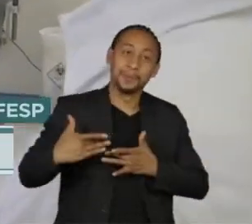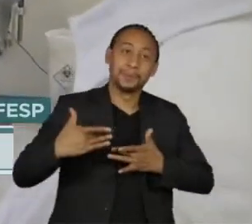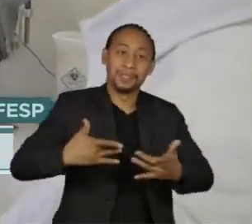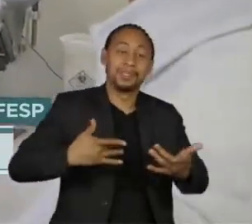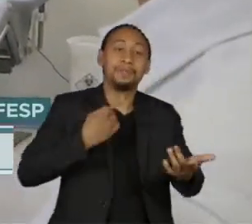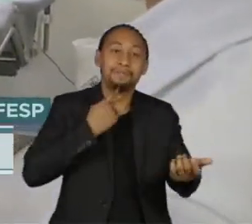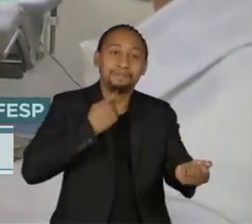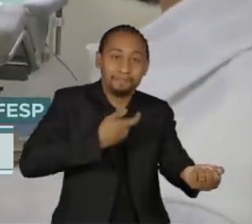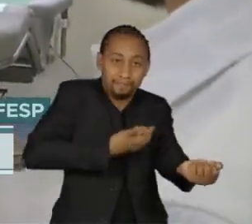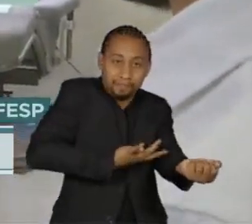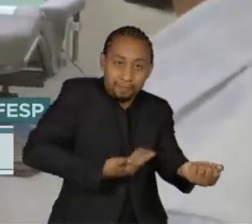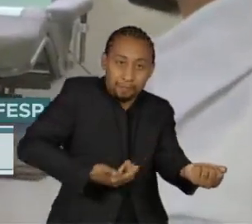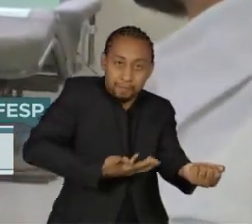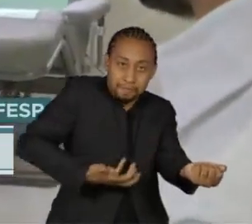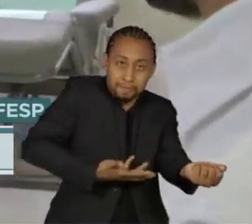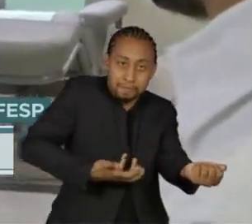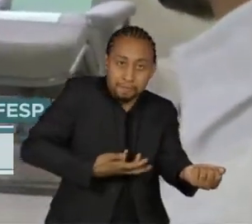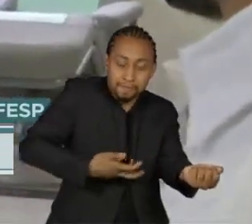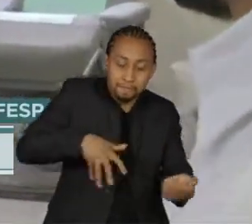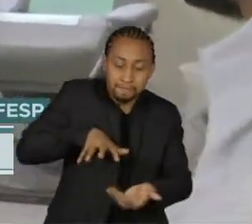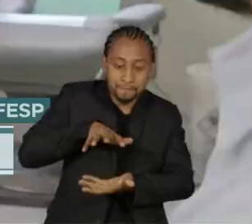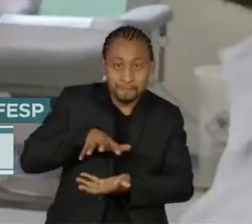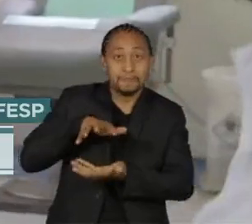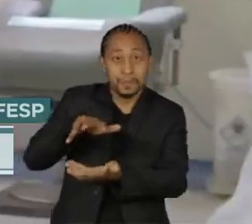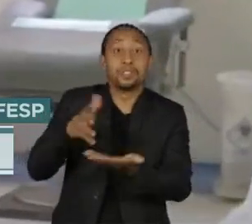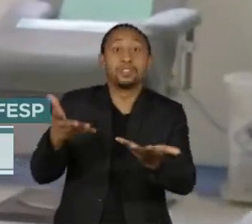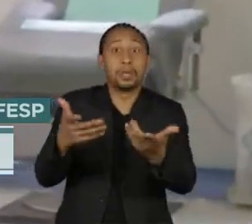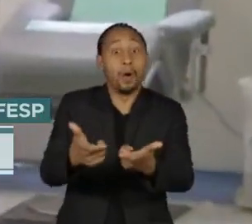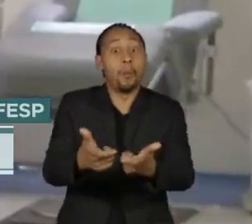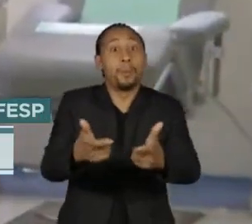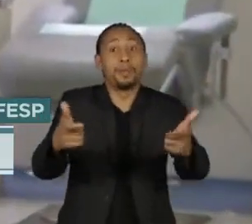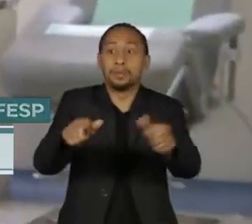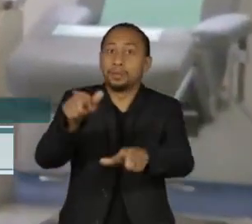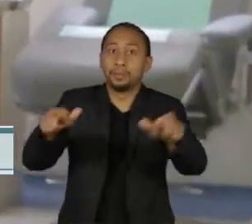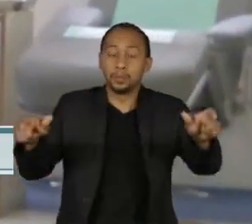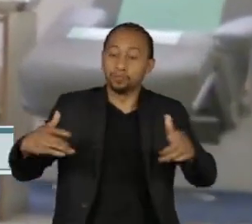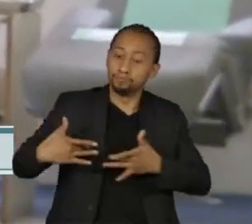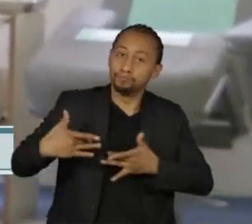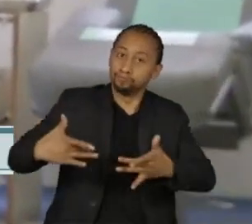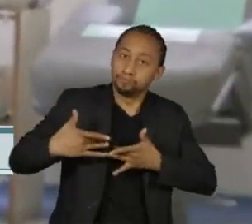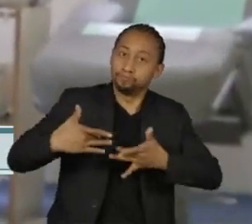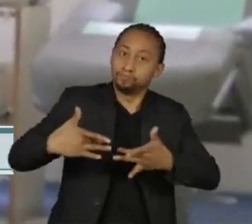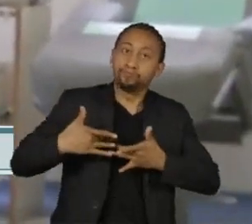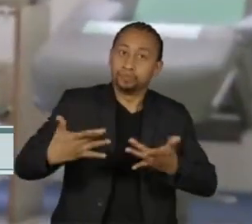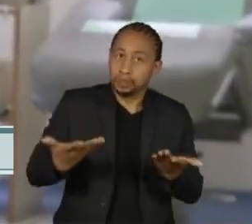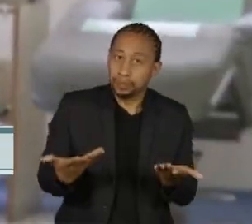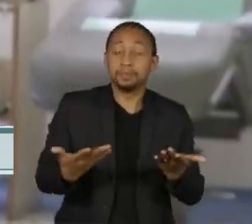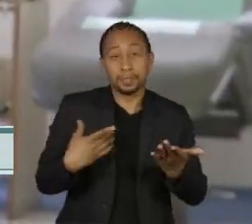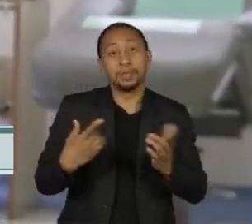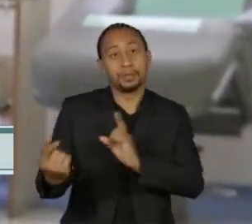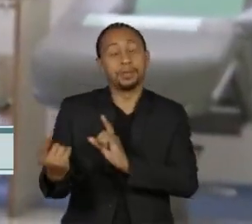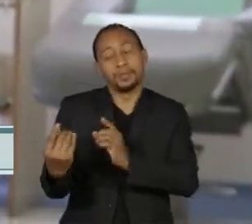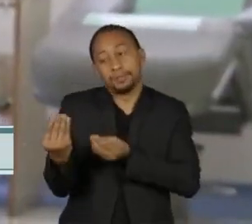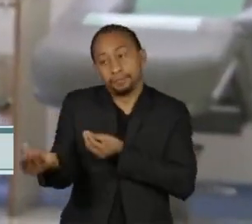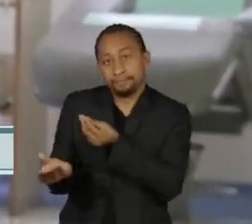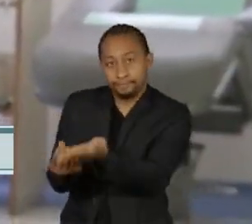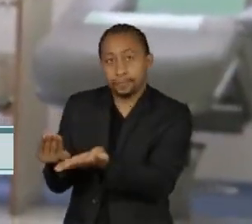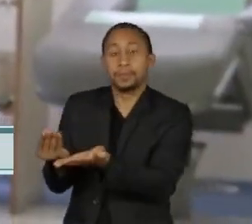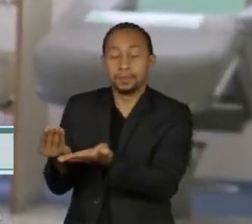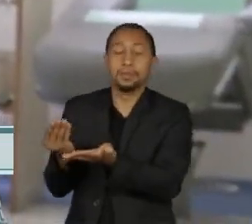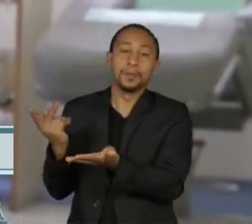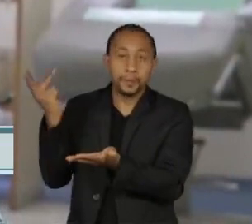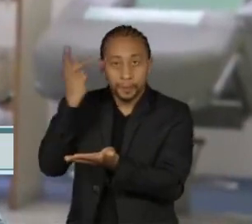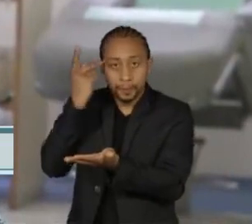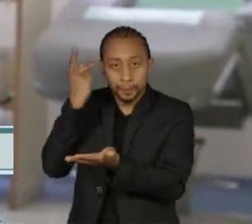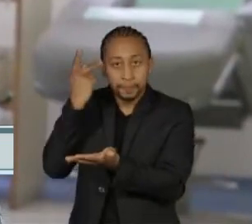nosso objetivo é aumentar a captação de doadores, uma vez que a gente atende, além do Hospital São Paulo, 6 outros